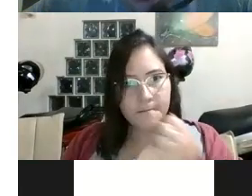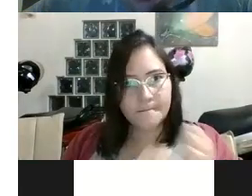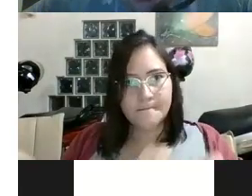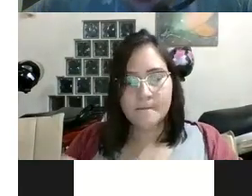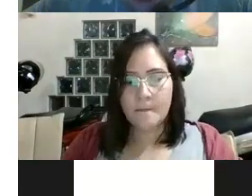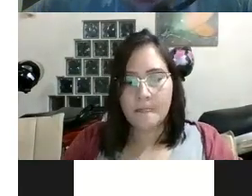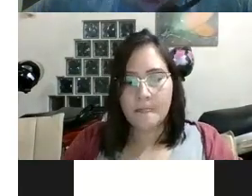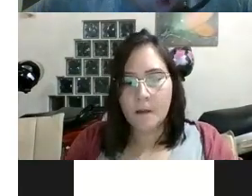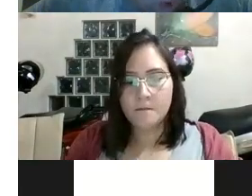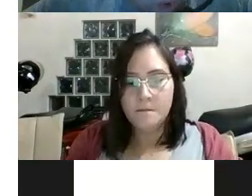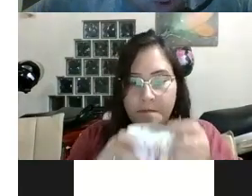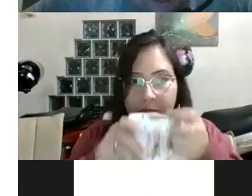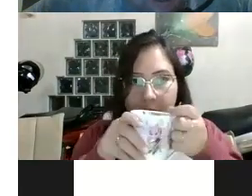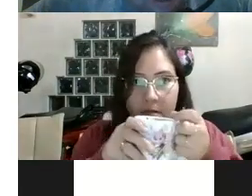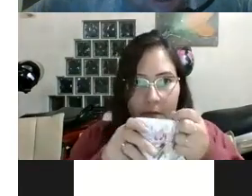Nenhum desses.